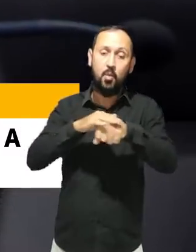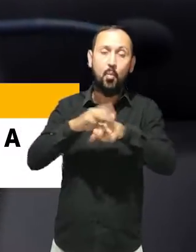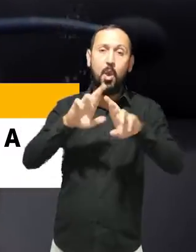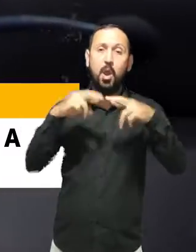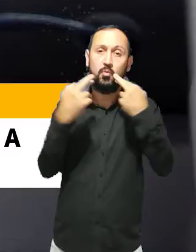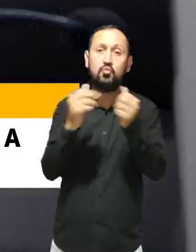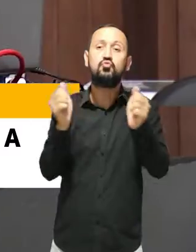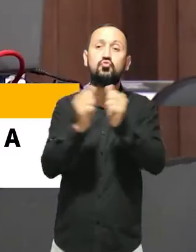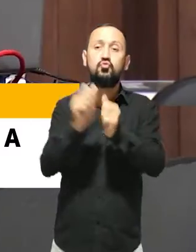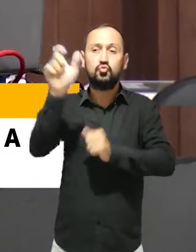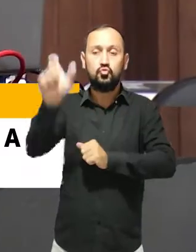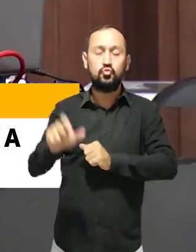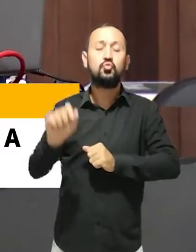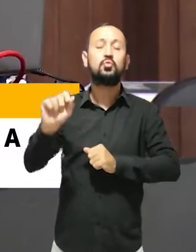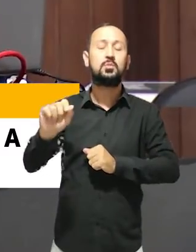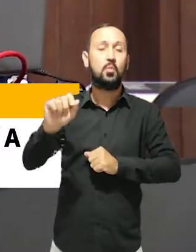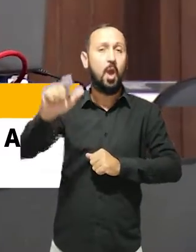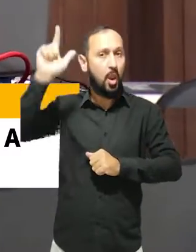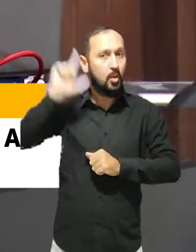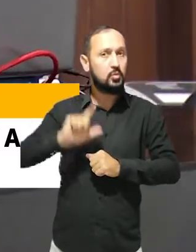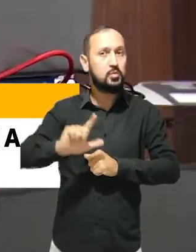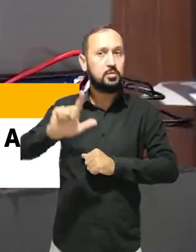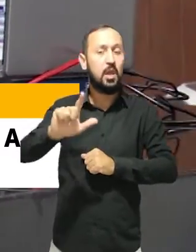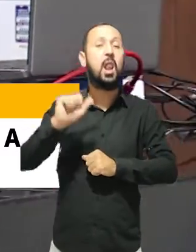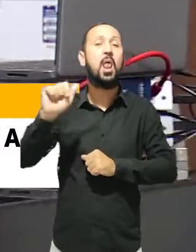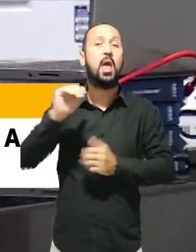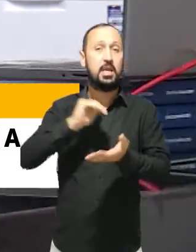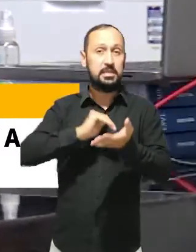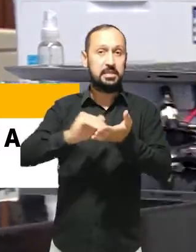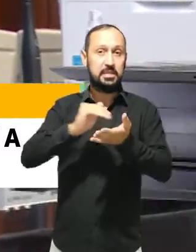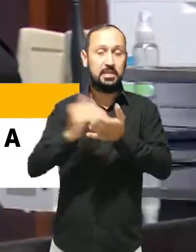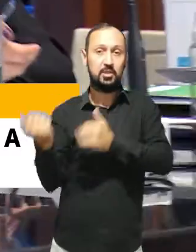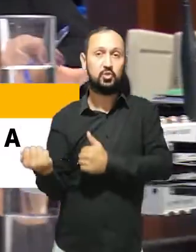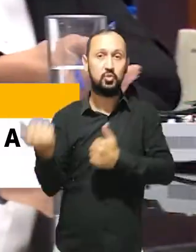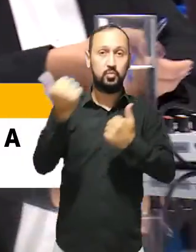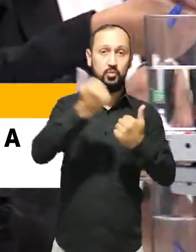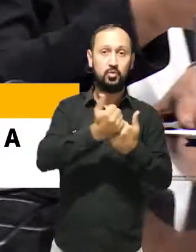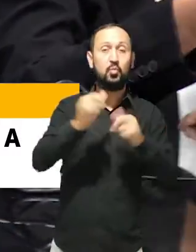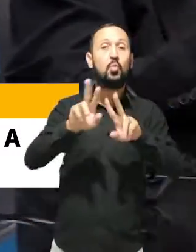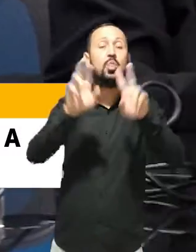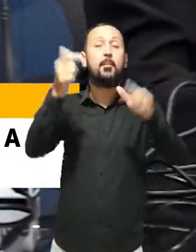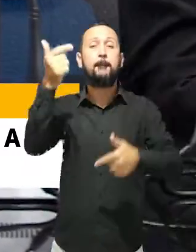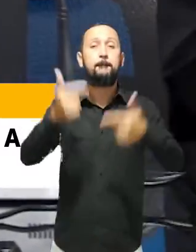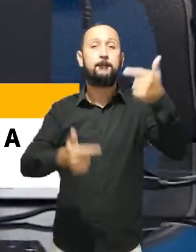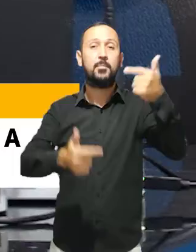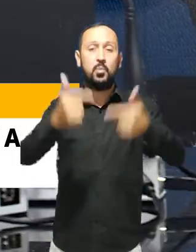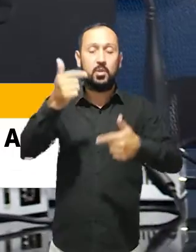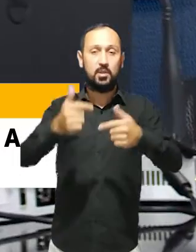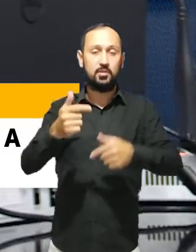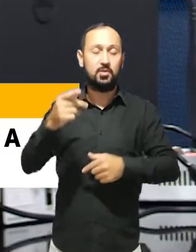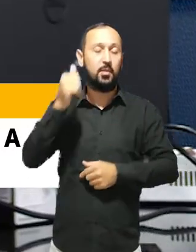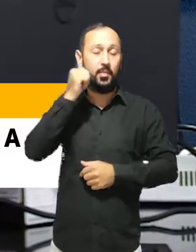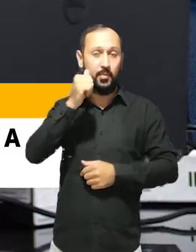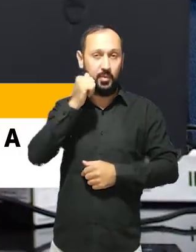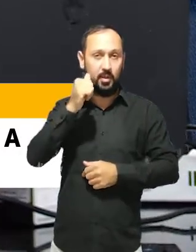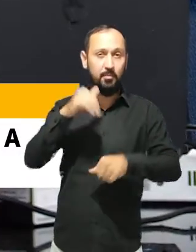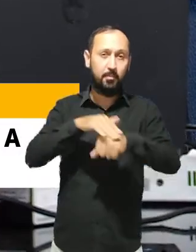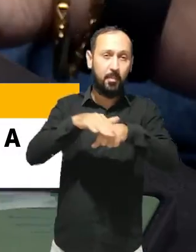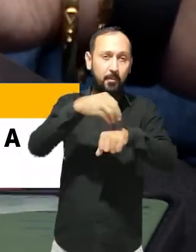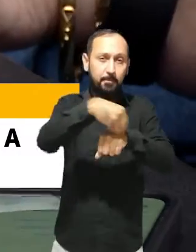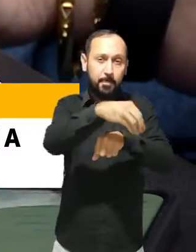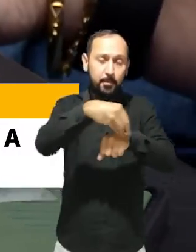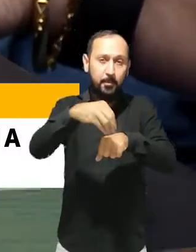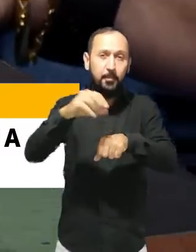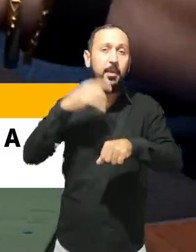realizou reunião com a participação de Luciana Azambuja subsecretária Estadual de políticas para as mulheres naquela